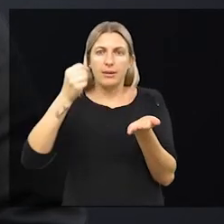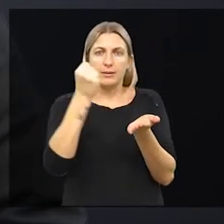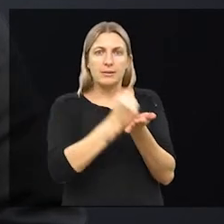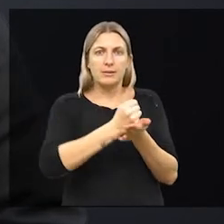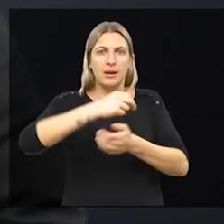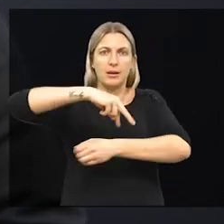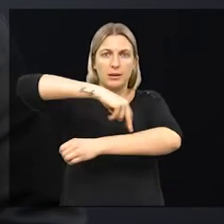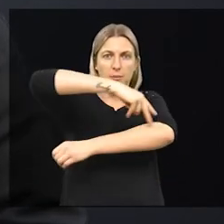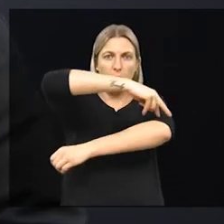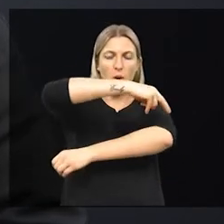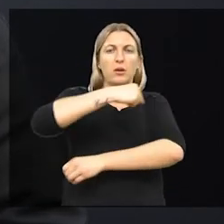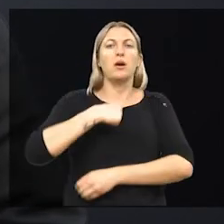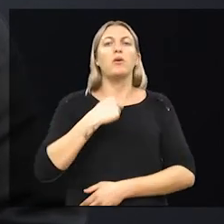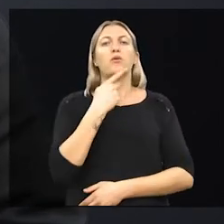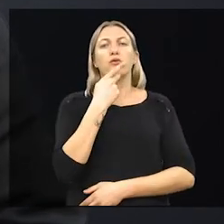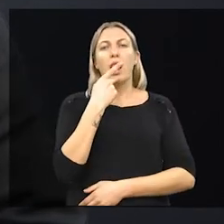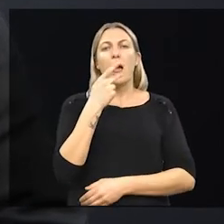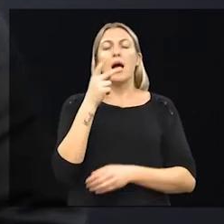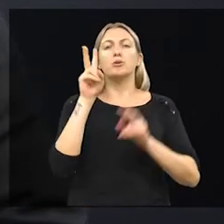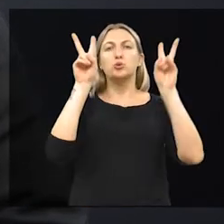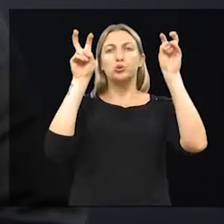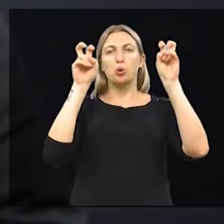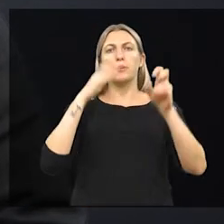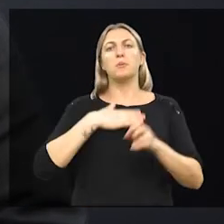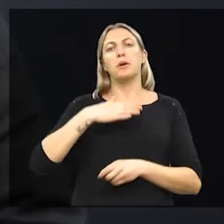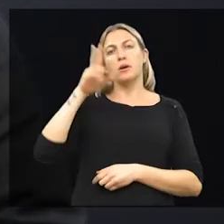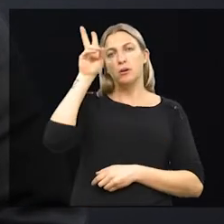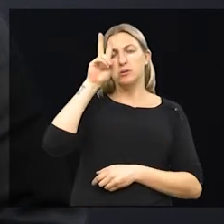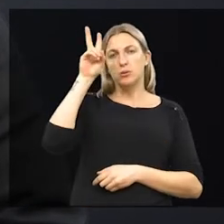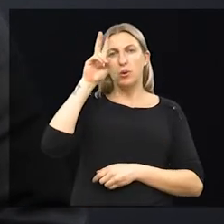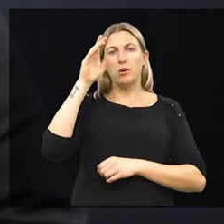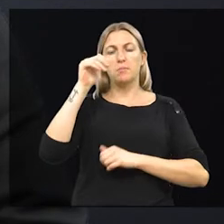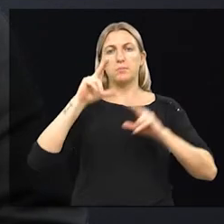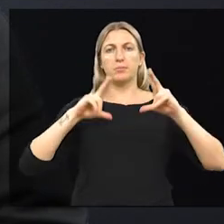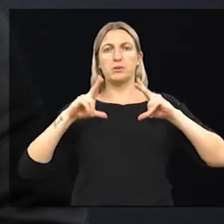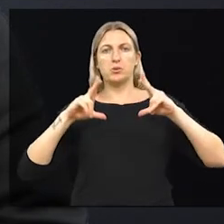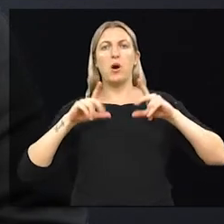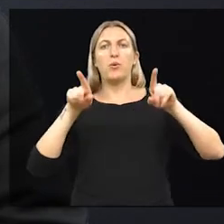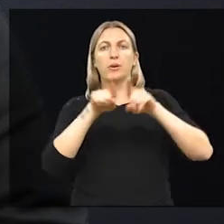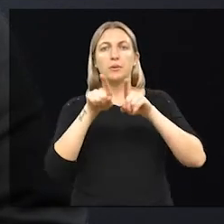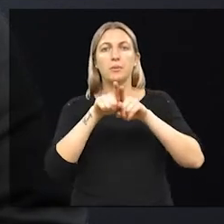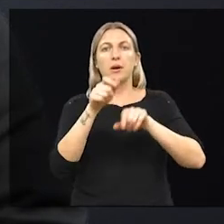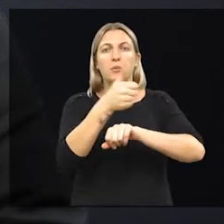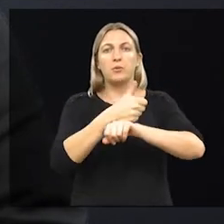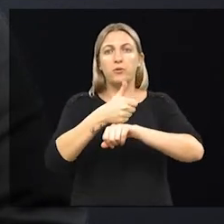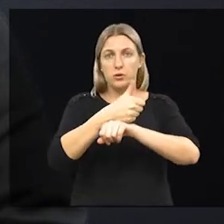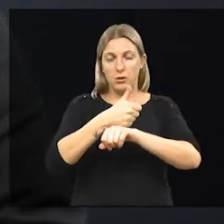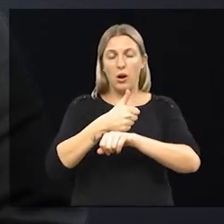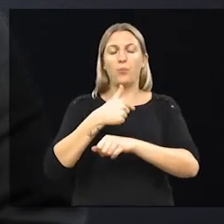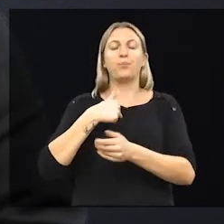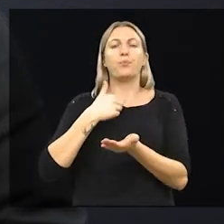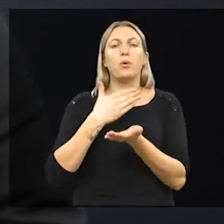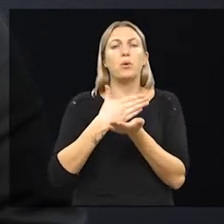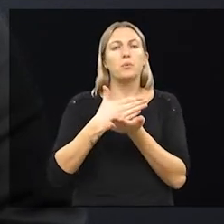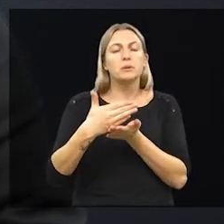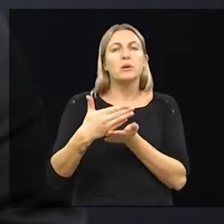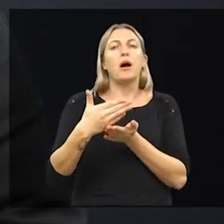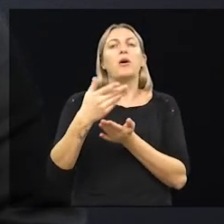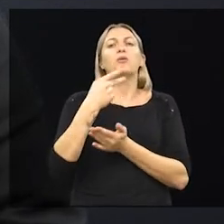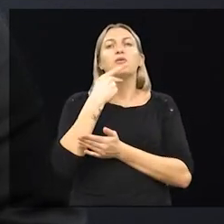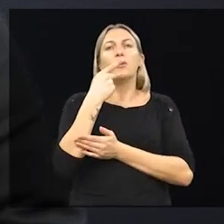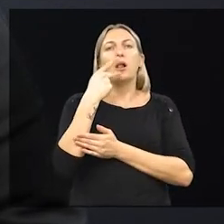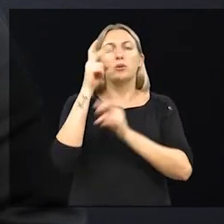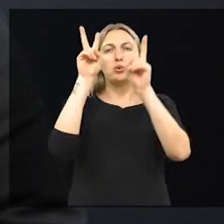pouquinho sobre a minha trajetória pessoal e profissional então vou começar pela minha infância eu